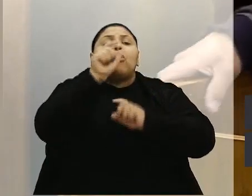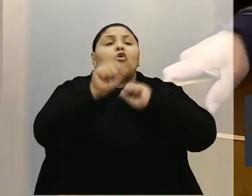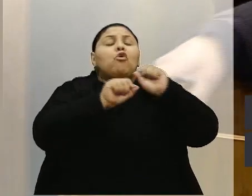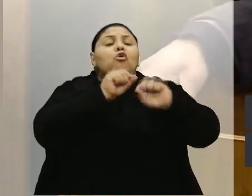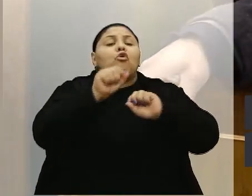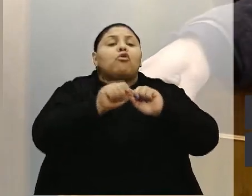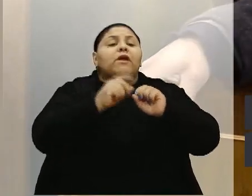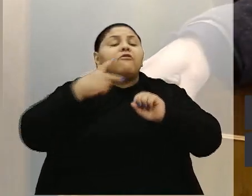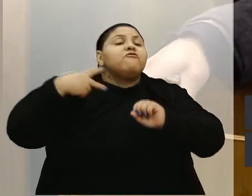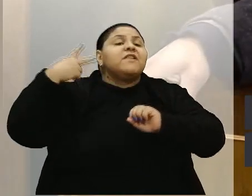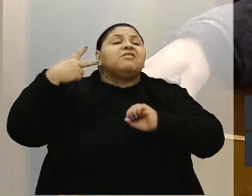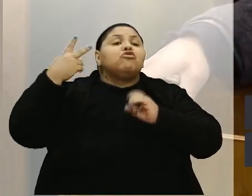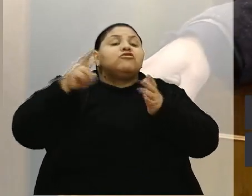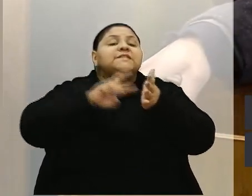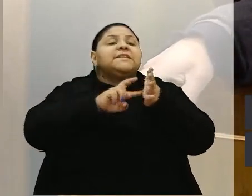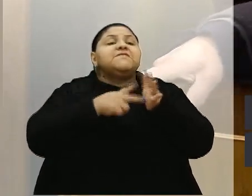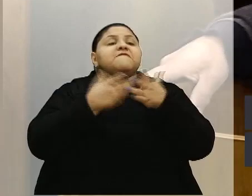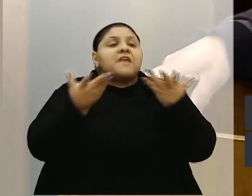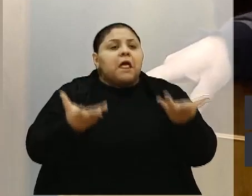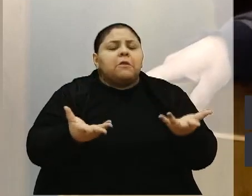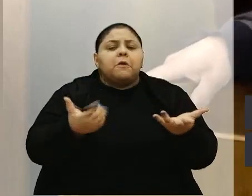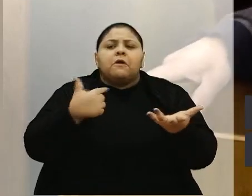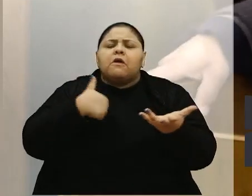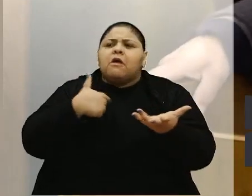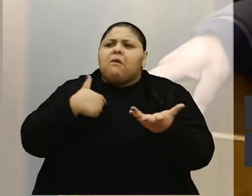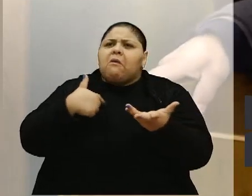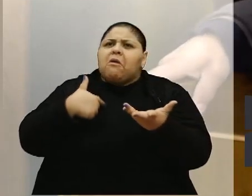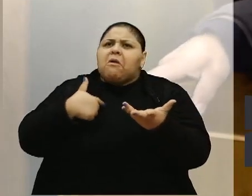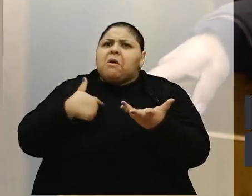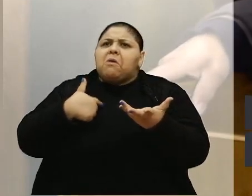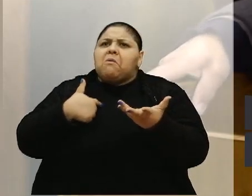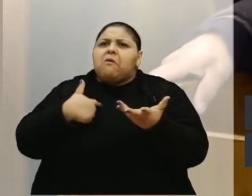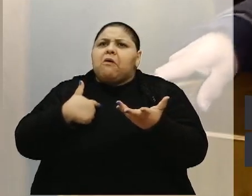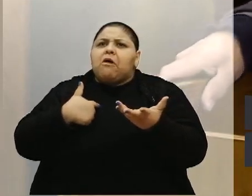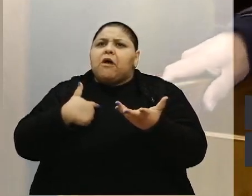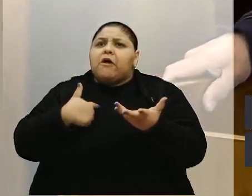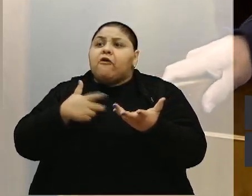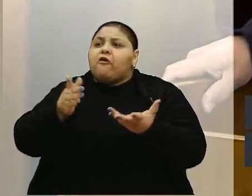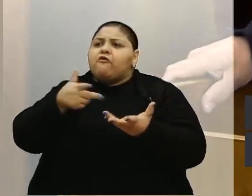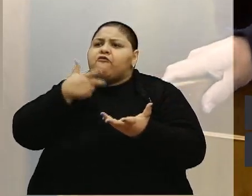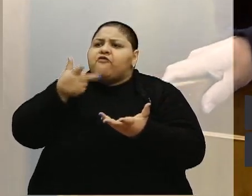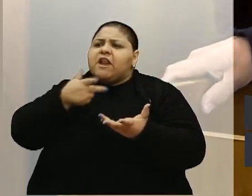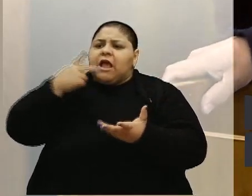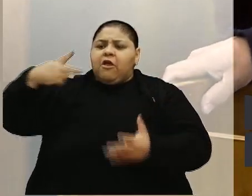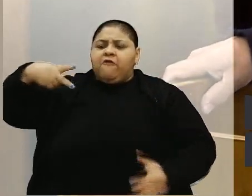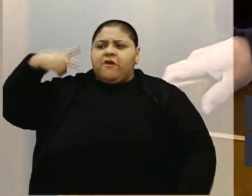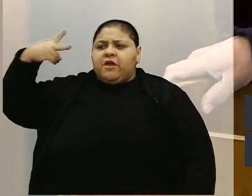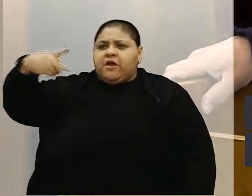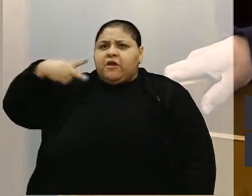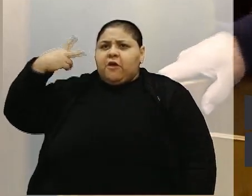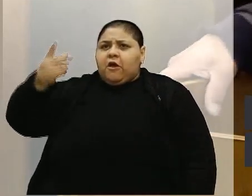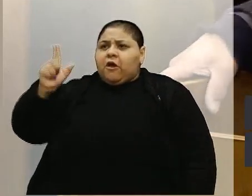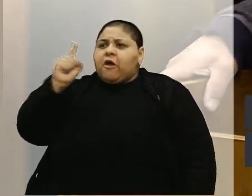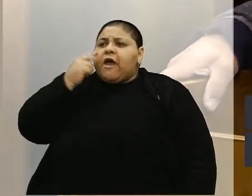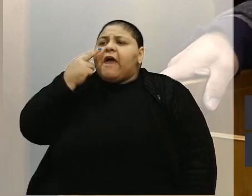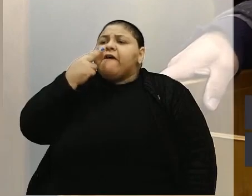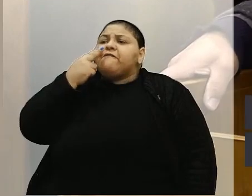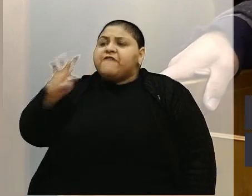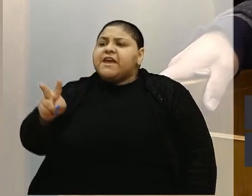ser um vereador? E eu cortei no meio, Lucas. E eu disse assim: vereador é ver a dor.